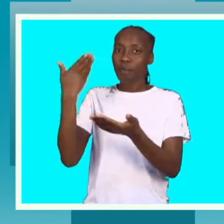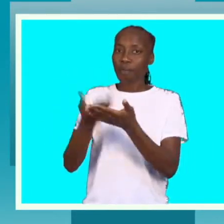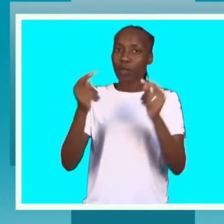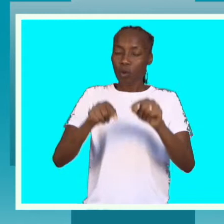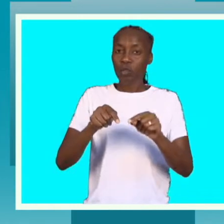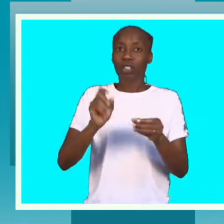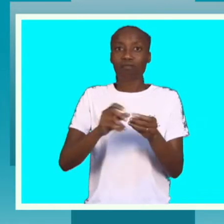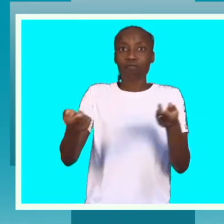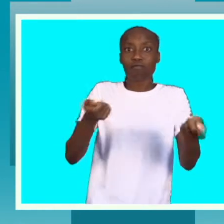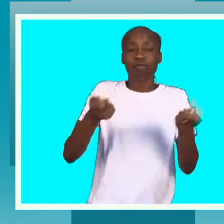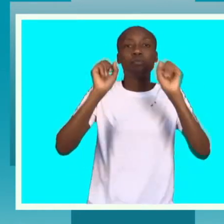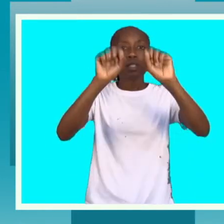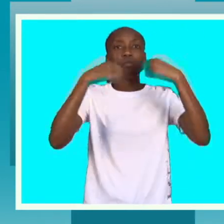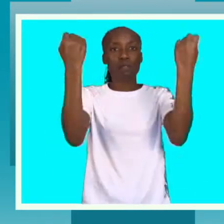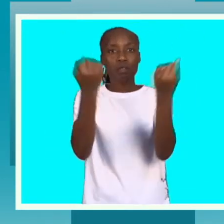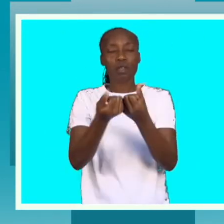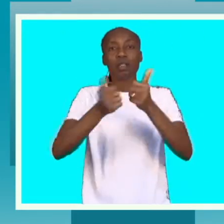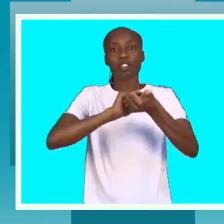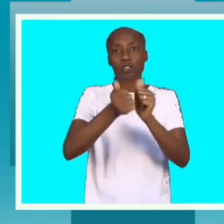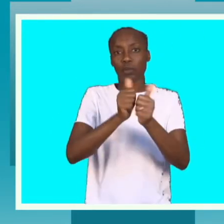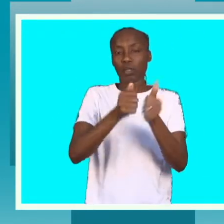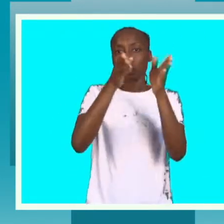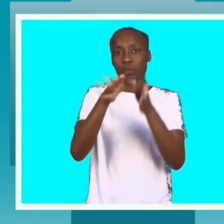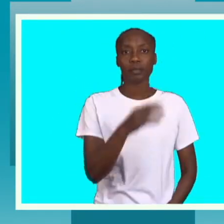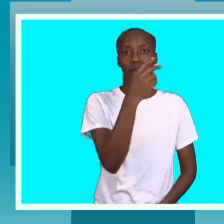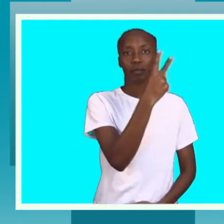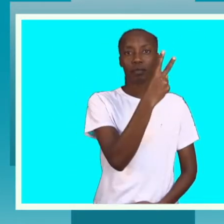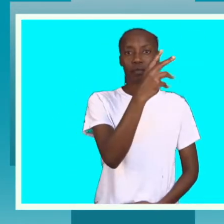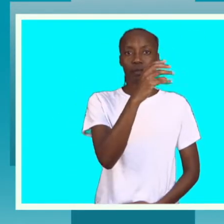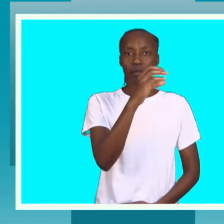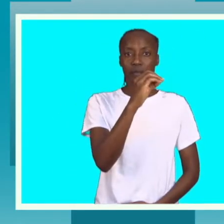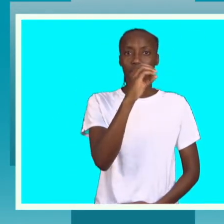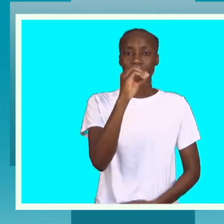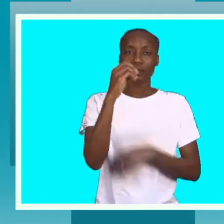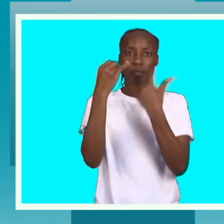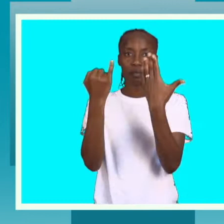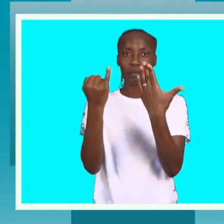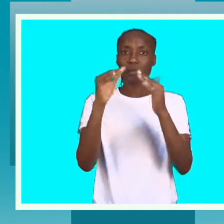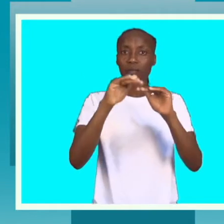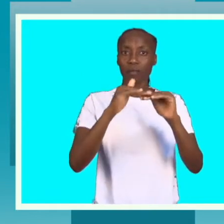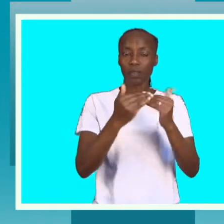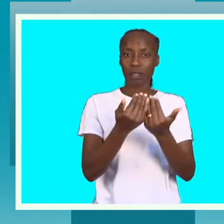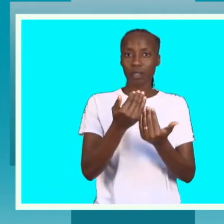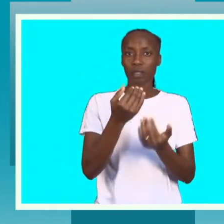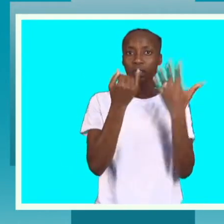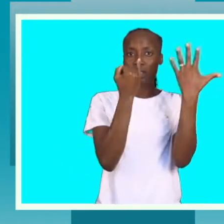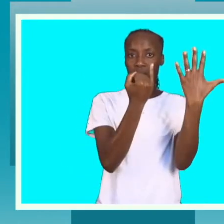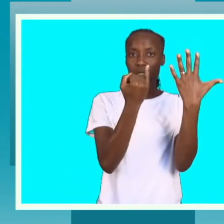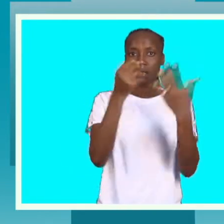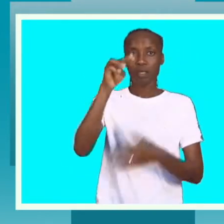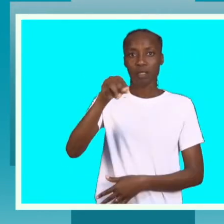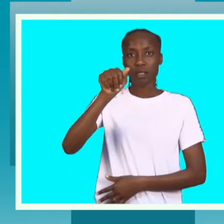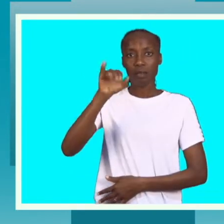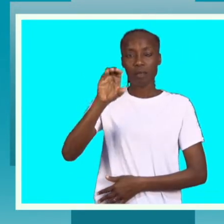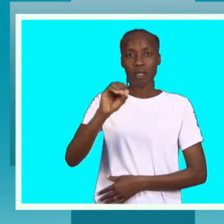Associação Desportiva de Pessoas com Deficiência de Manica. Em 2006, no dia 6 de